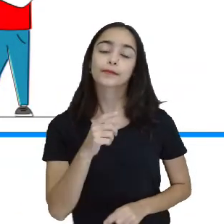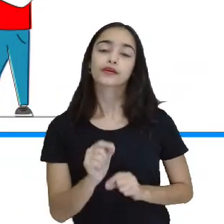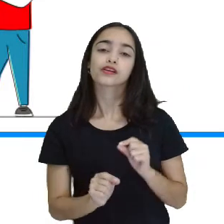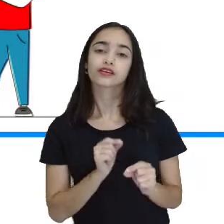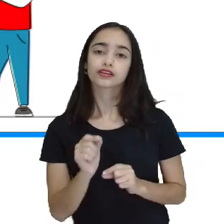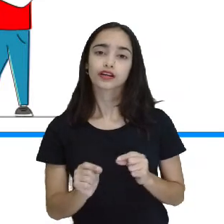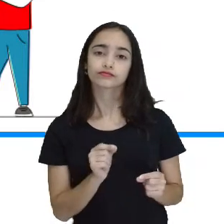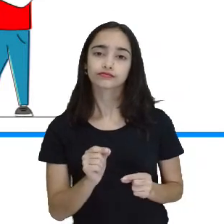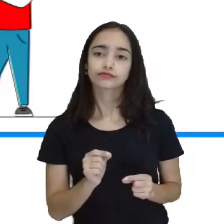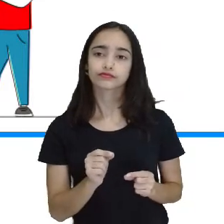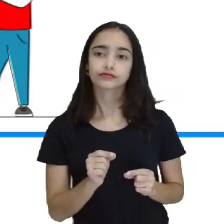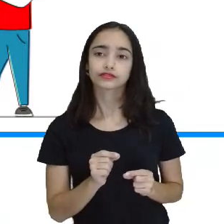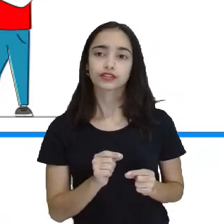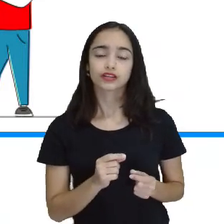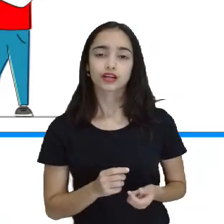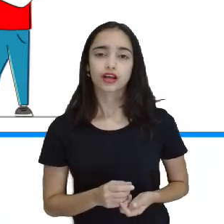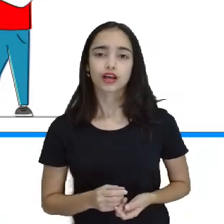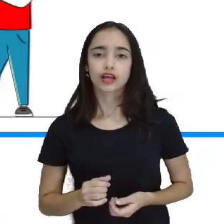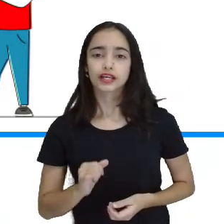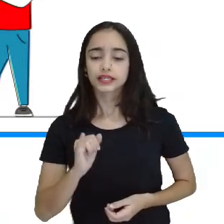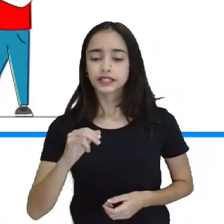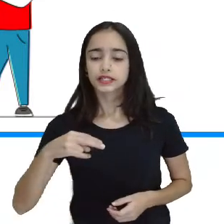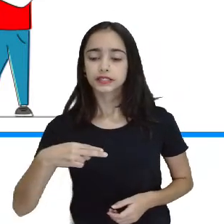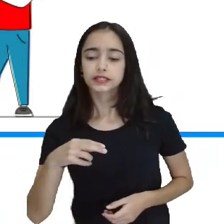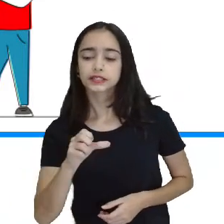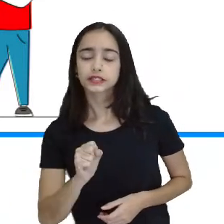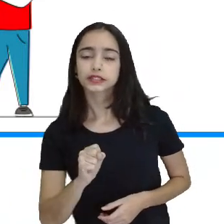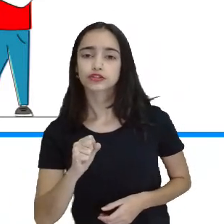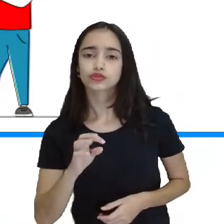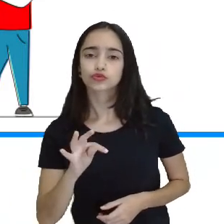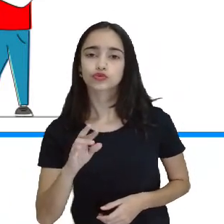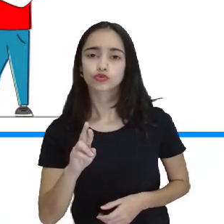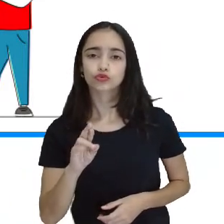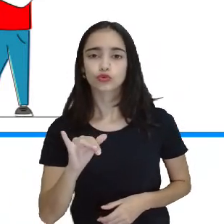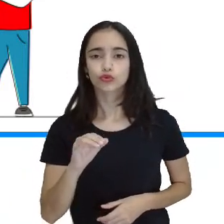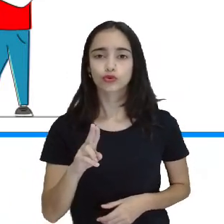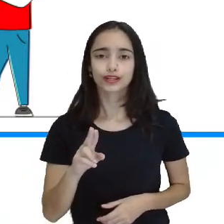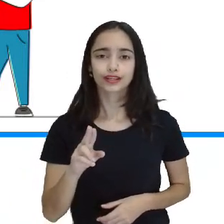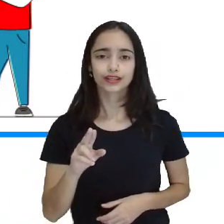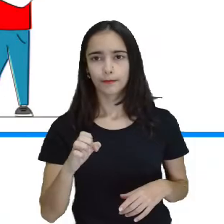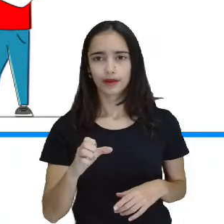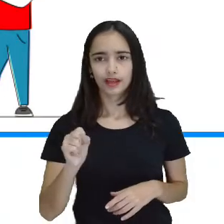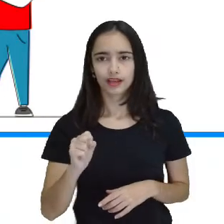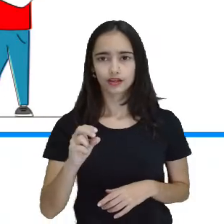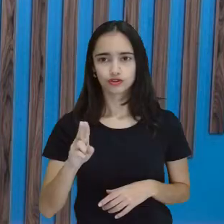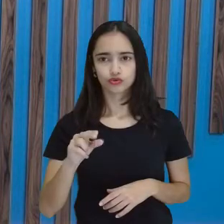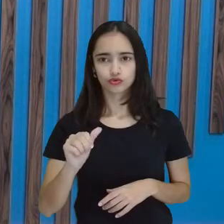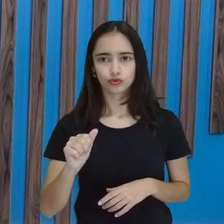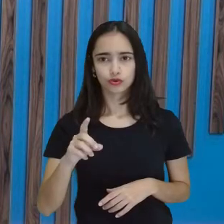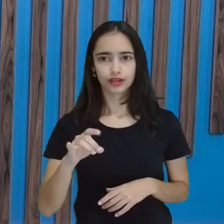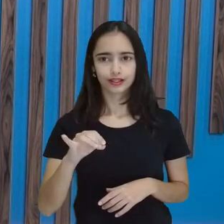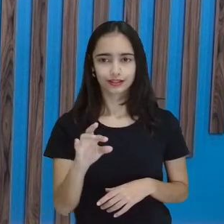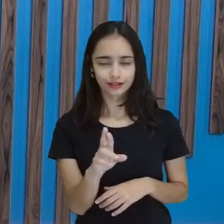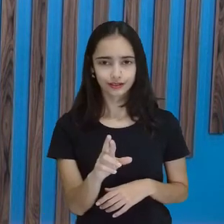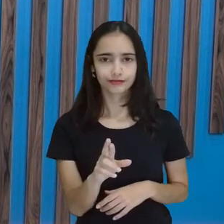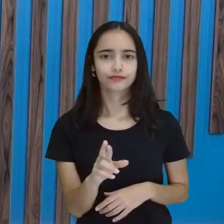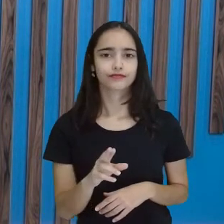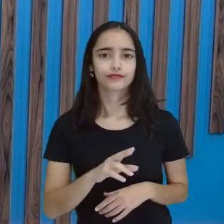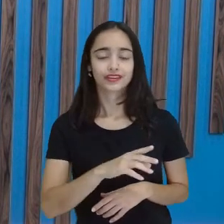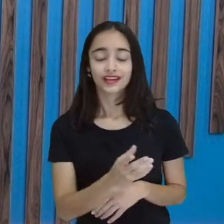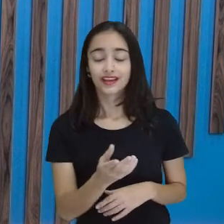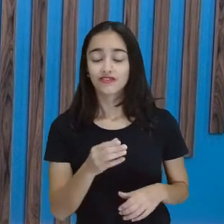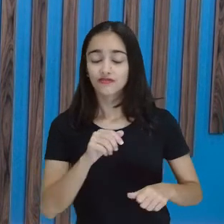Na hora que ele lê, ele não precisa perder muito tempo, ele já tem todas as informações que aquele cartaz quer